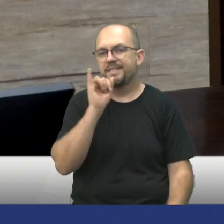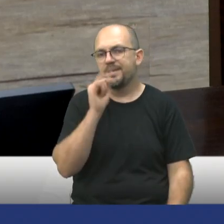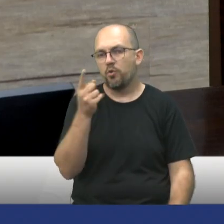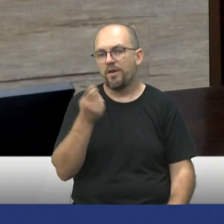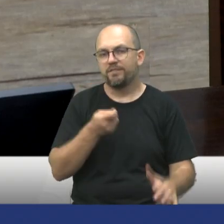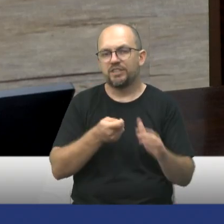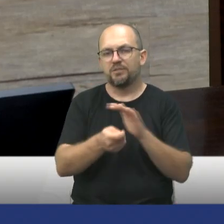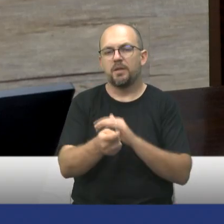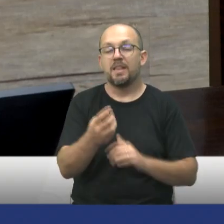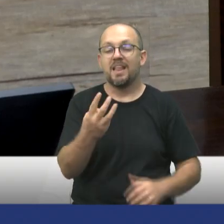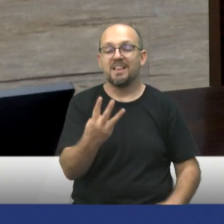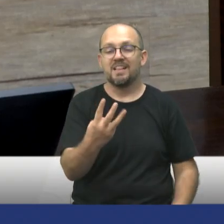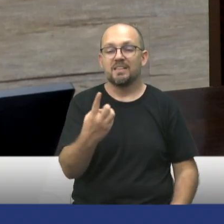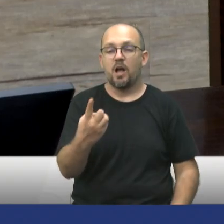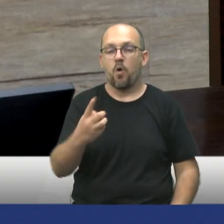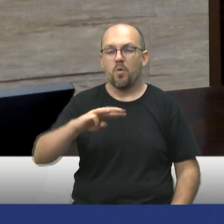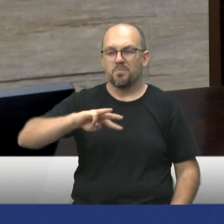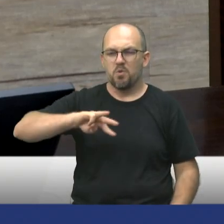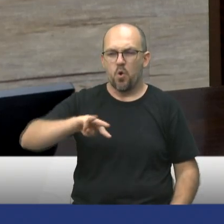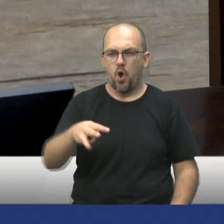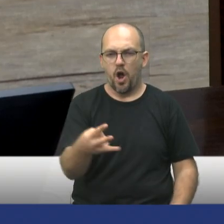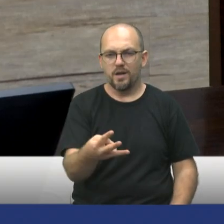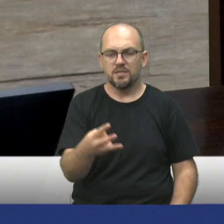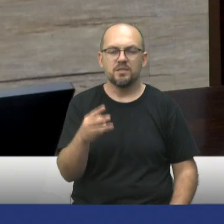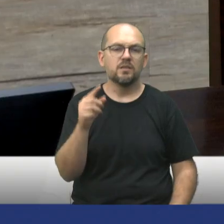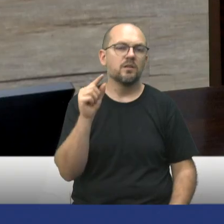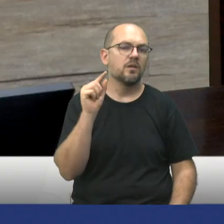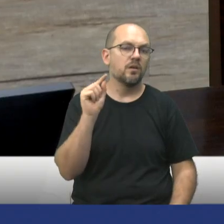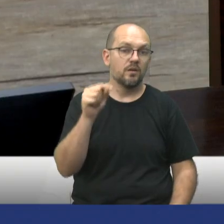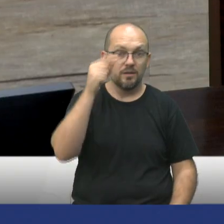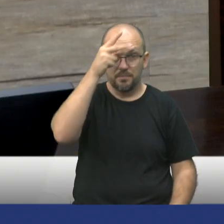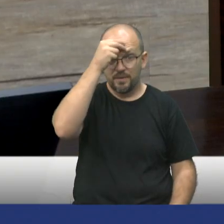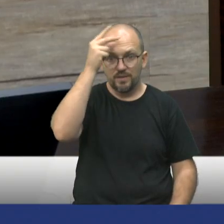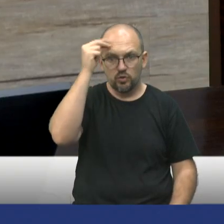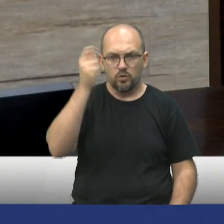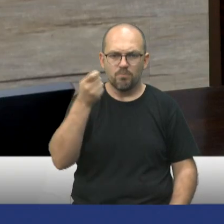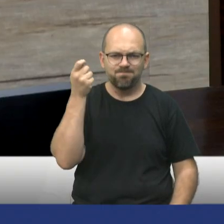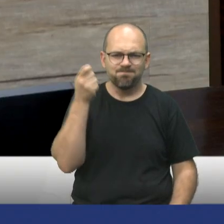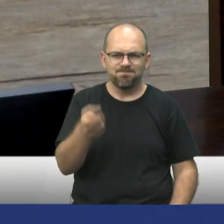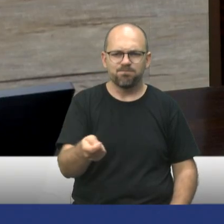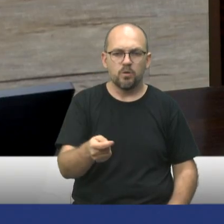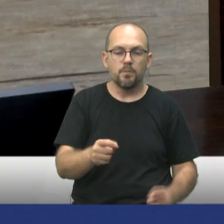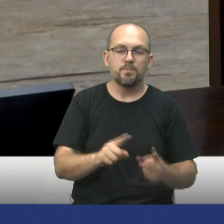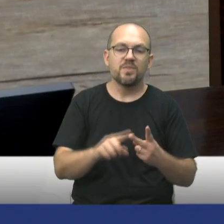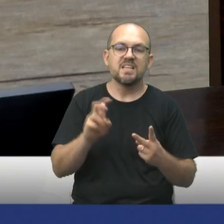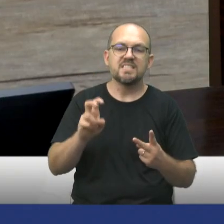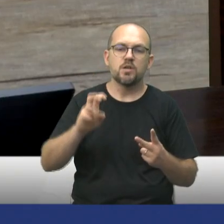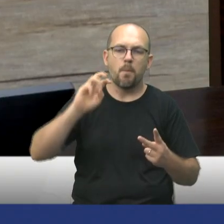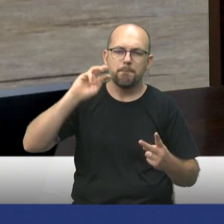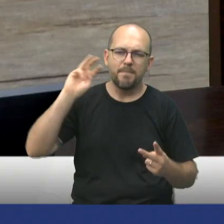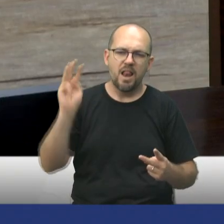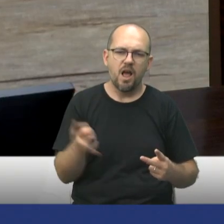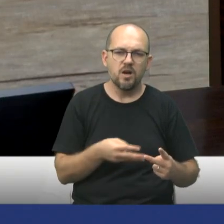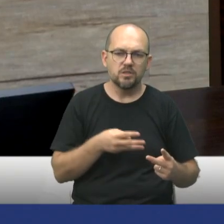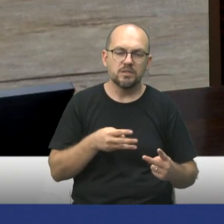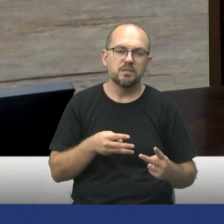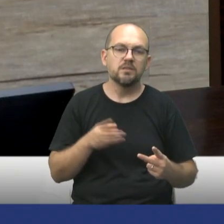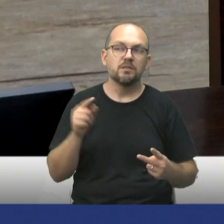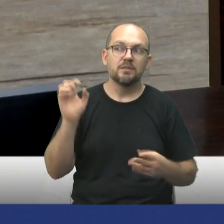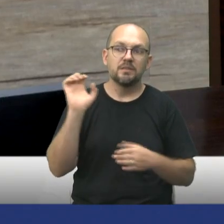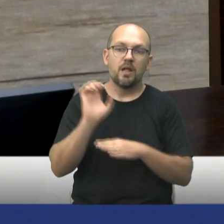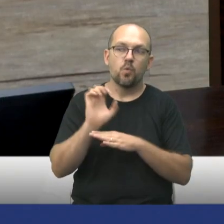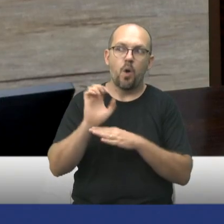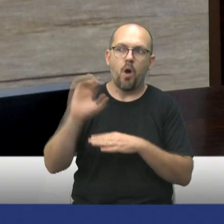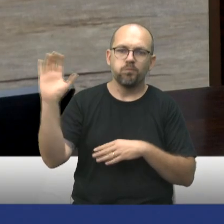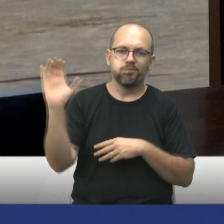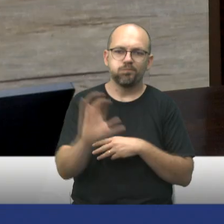são 31 milhões de recurso municipal, 5 milhões de estadual,